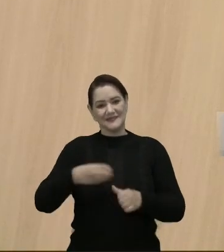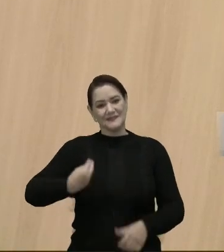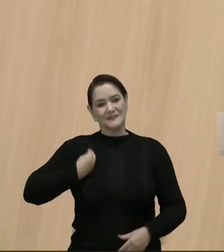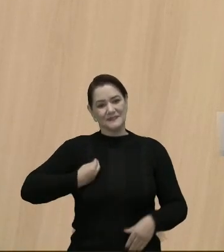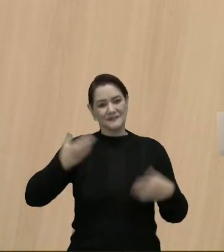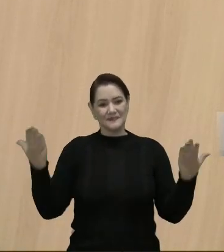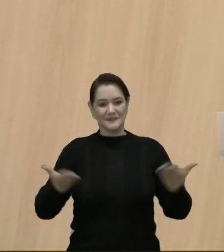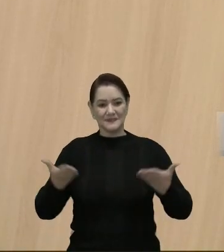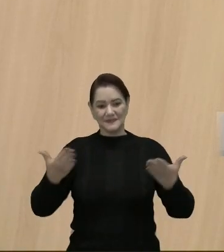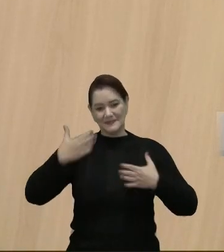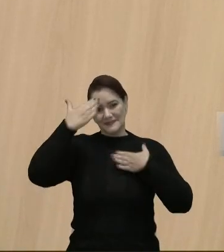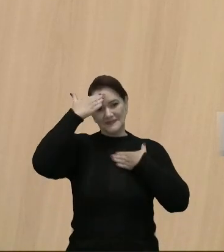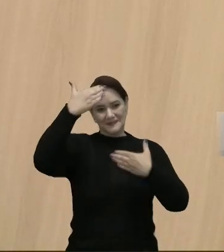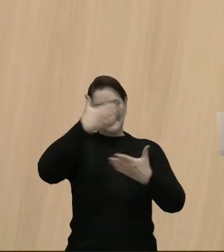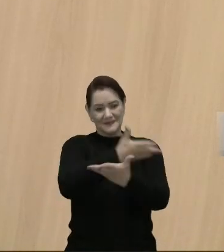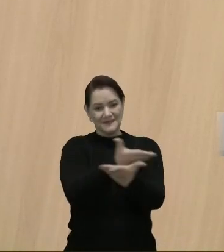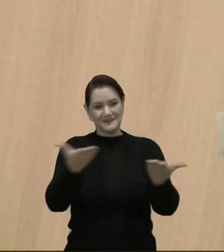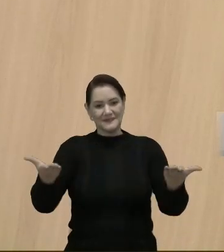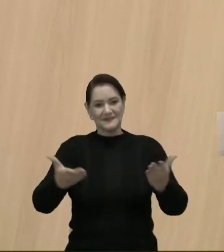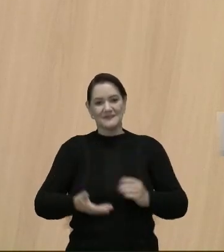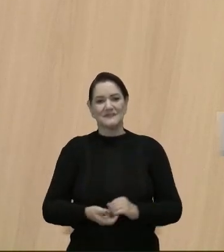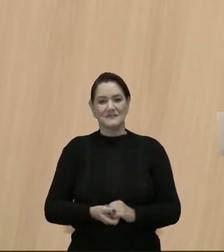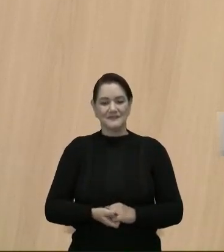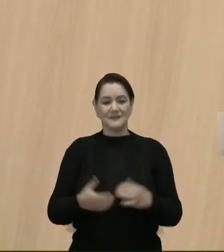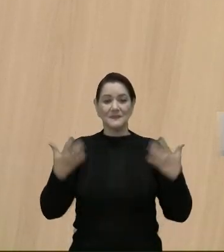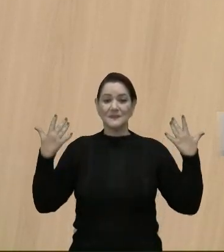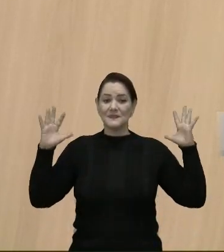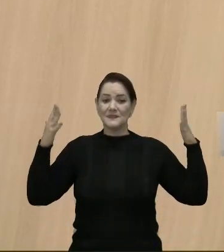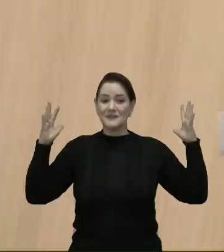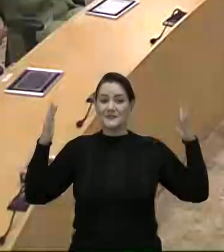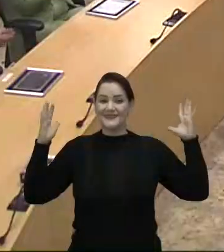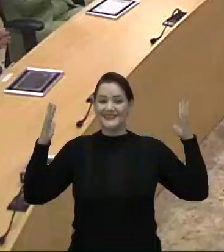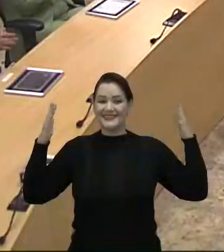hoje. E muito obrigado a vocês.